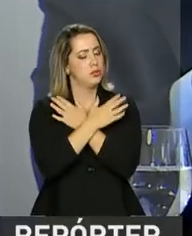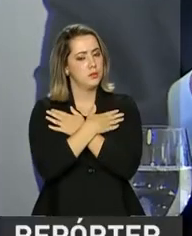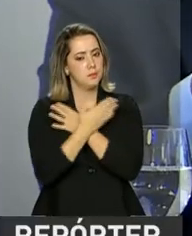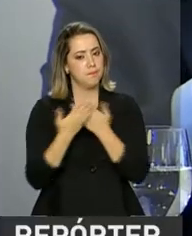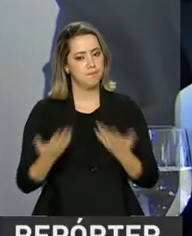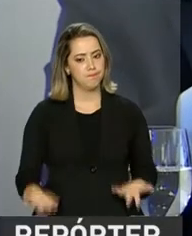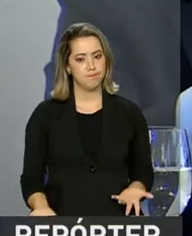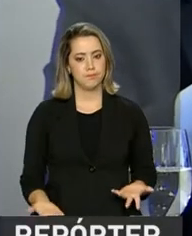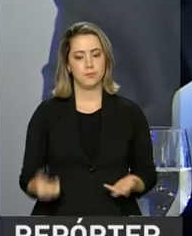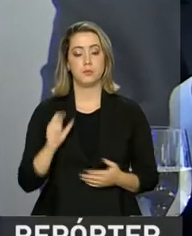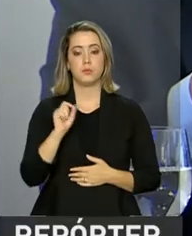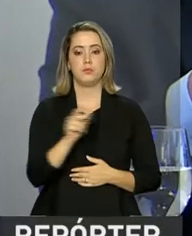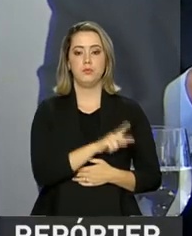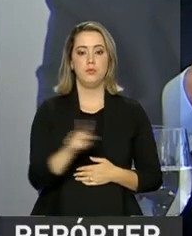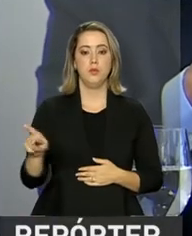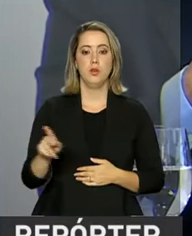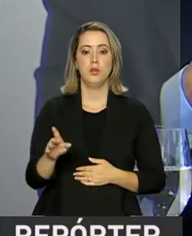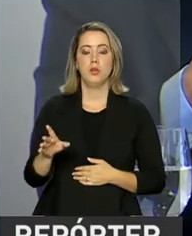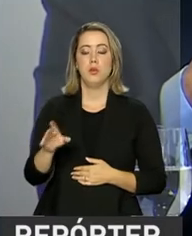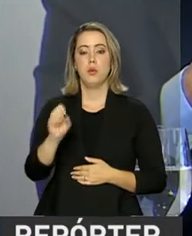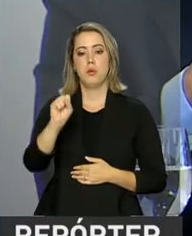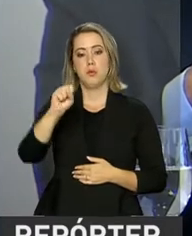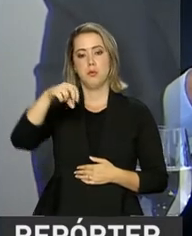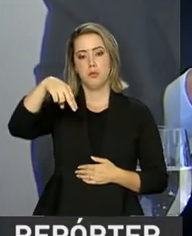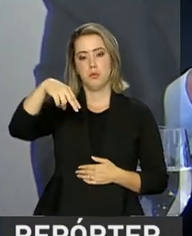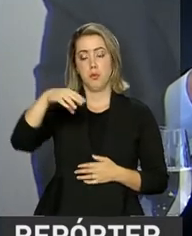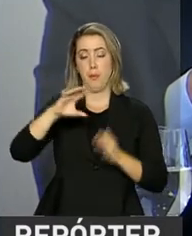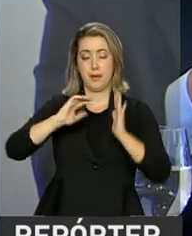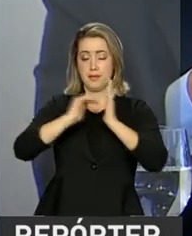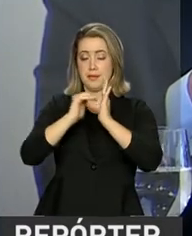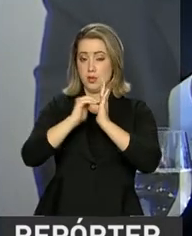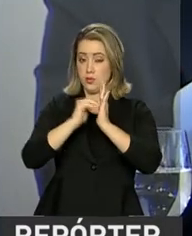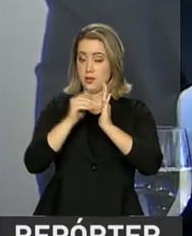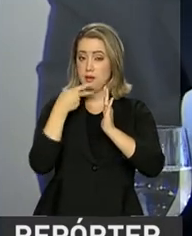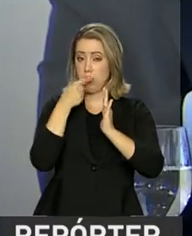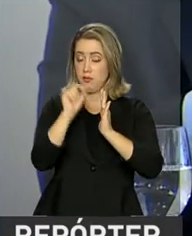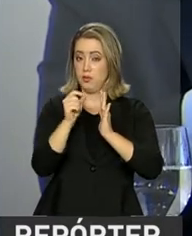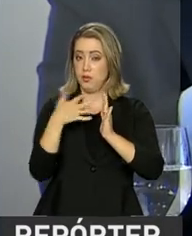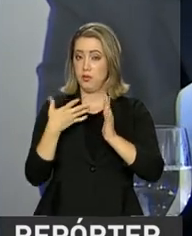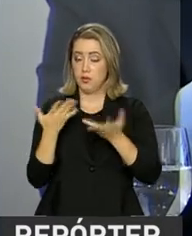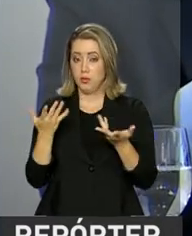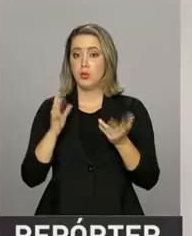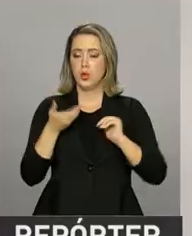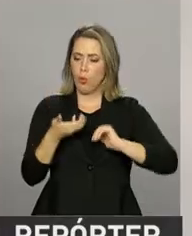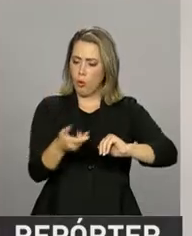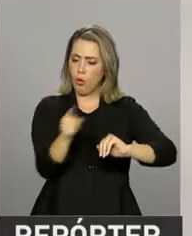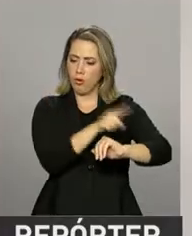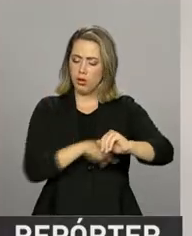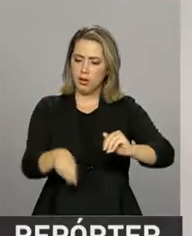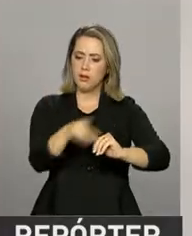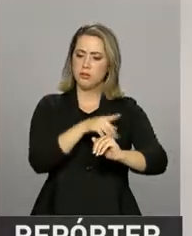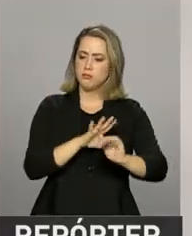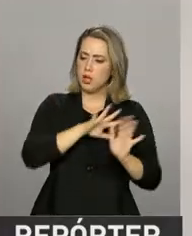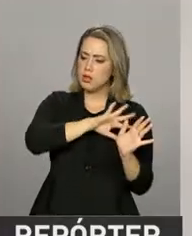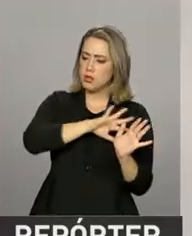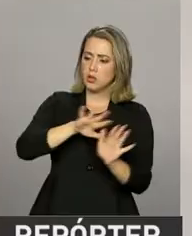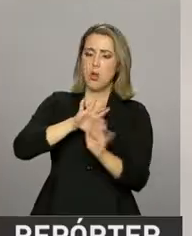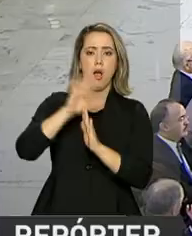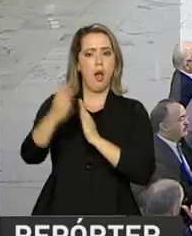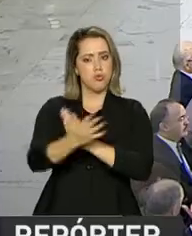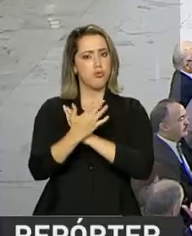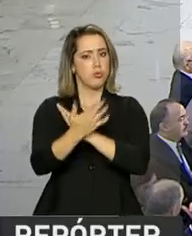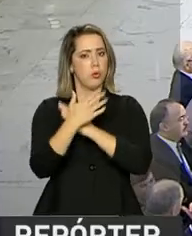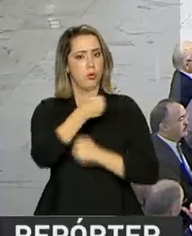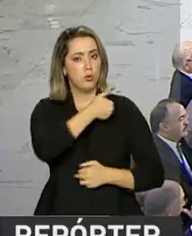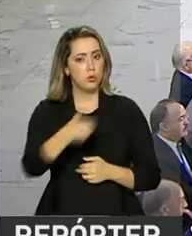presidente em exercício do senado disse que o congresso nacional estatizou as ações do governo no combate ao endividamento e em